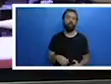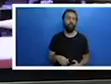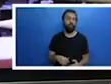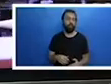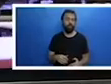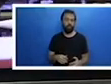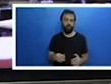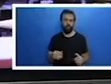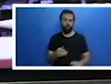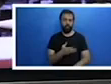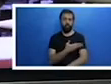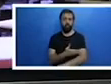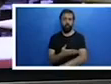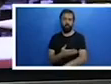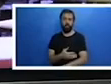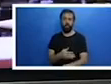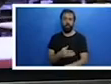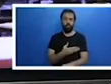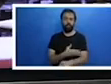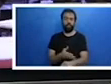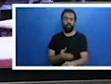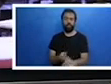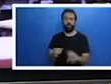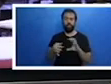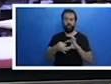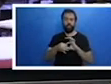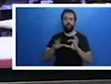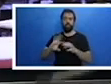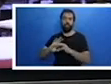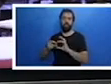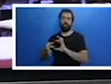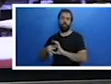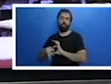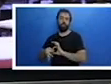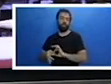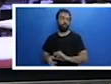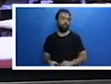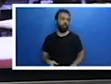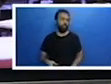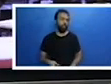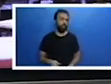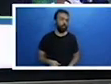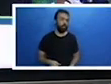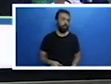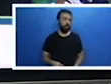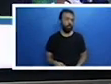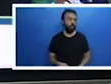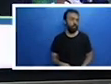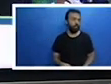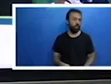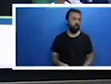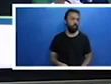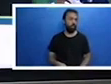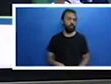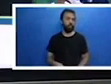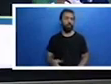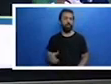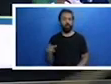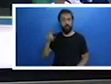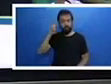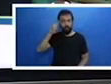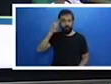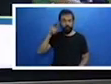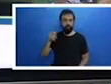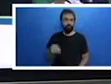mão, né? Que também é um dos movimentos ginásticos que utiliza bastante a força. Então a ginástica,